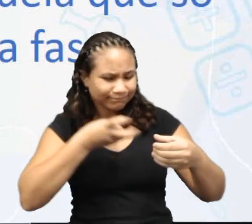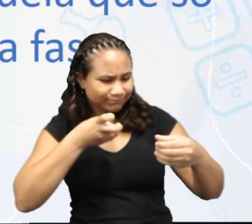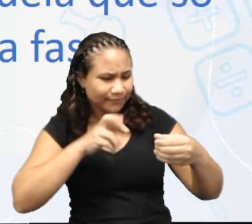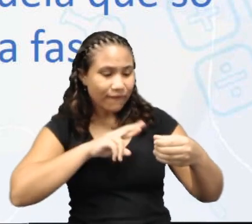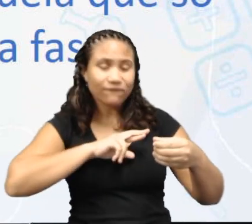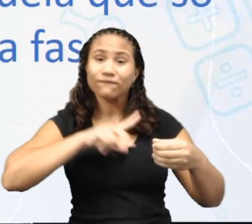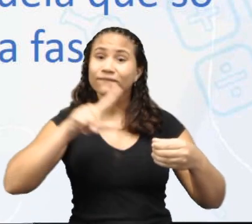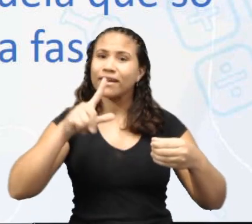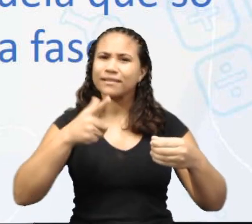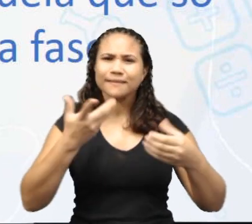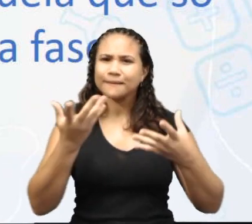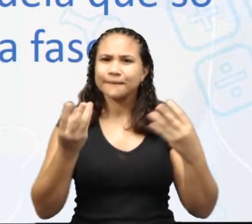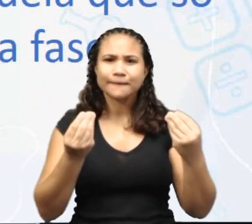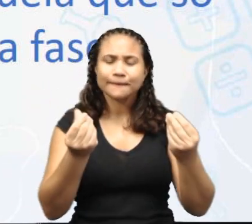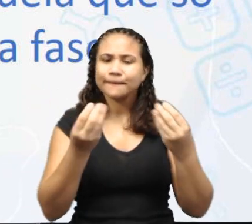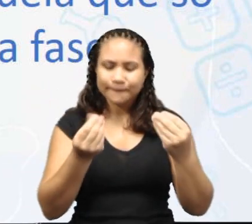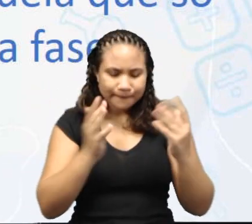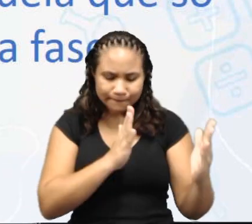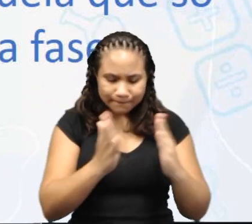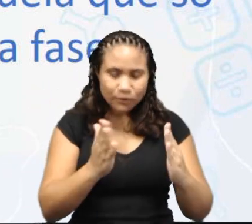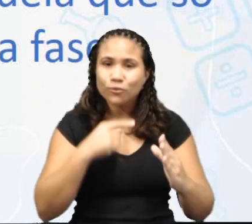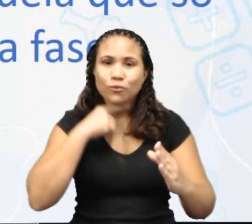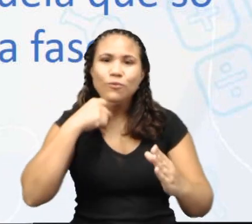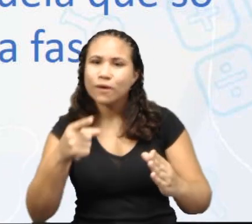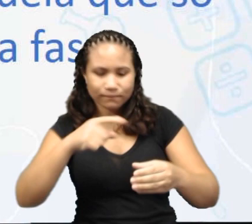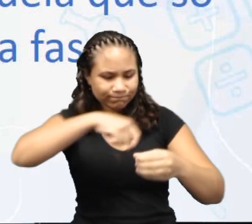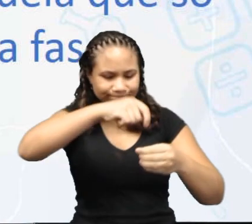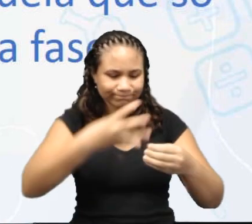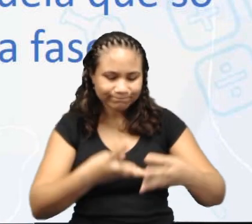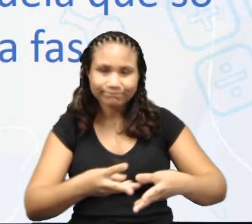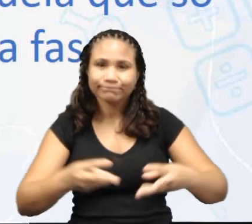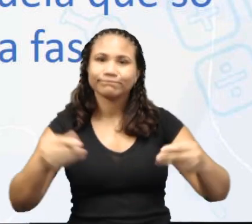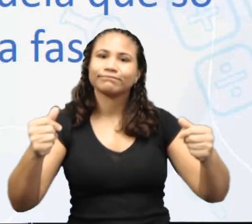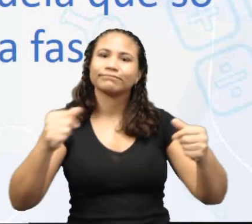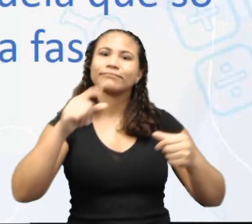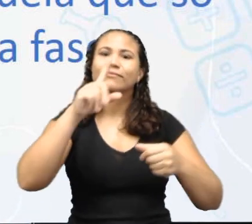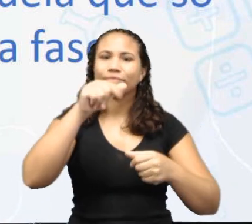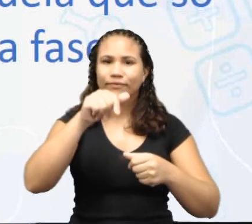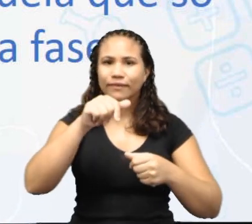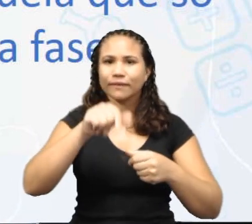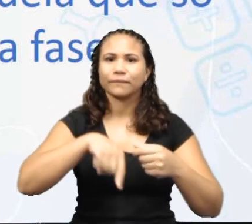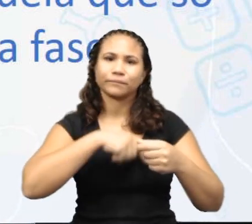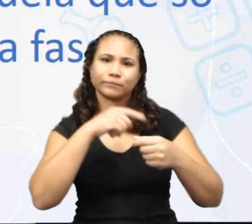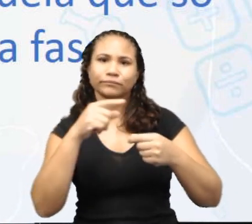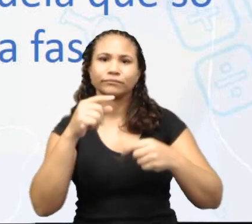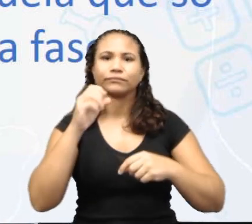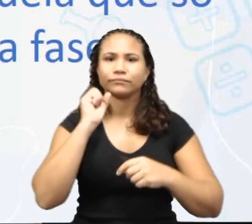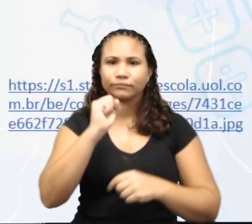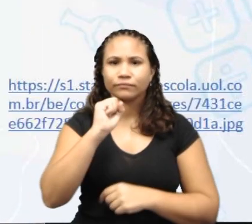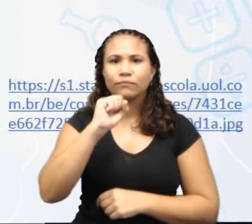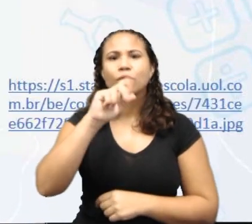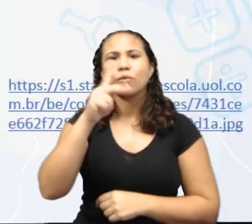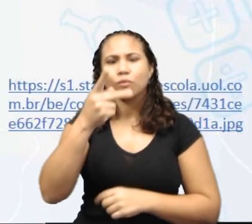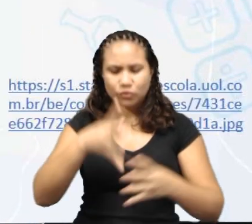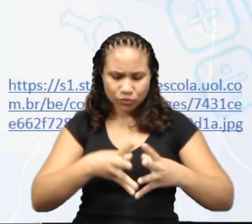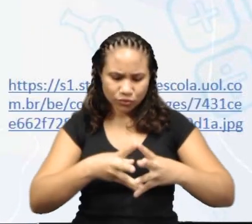outro. Tem uma única fase. Então, o quisuco é uma mistura homogênea.